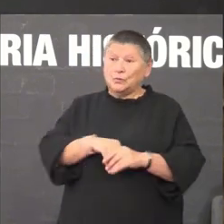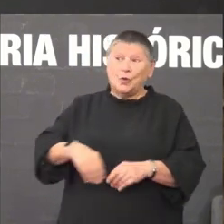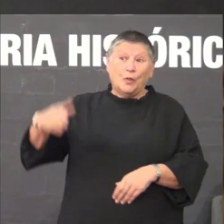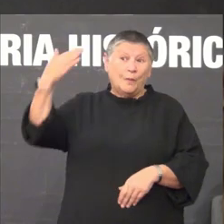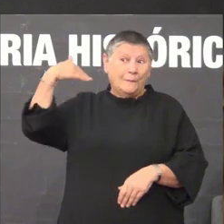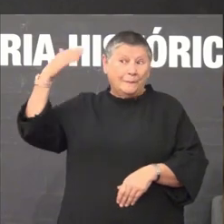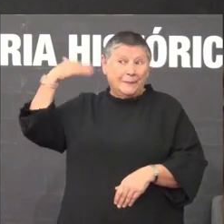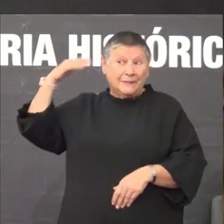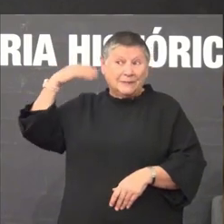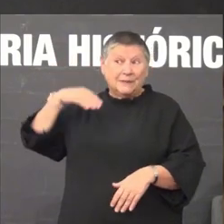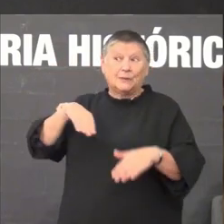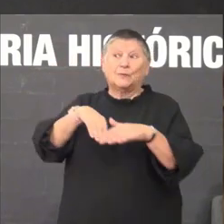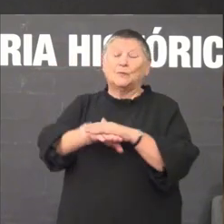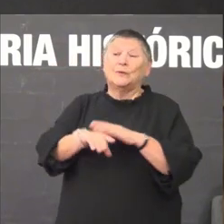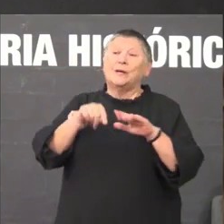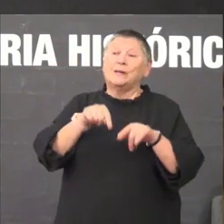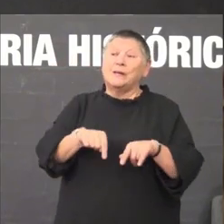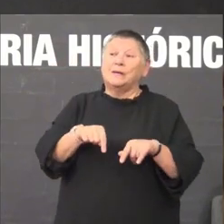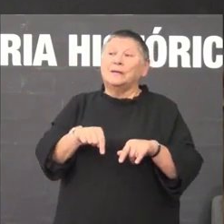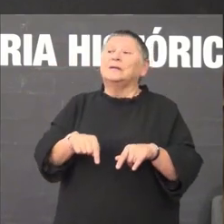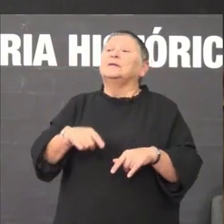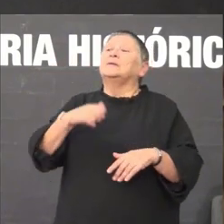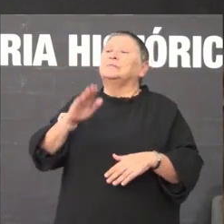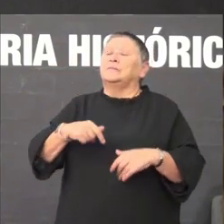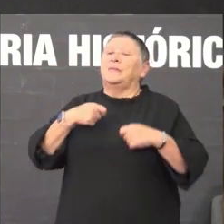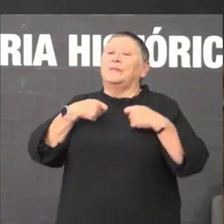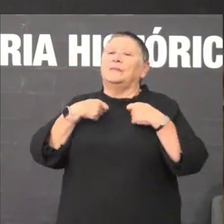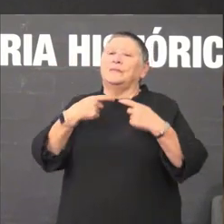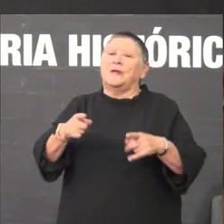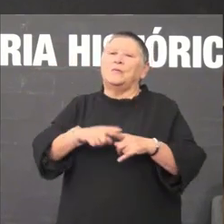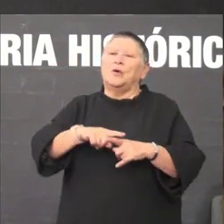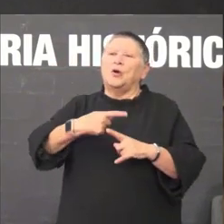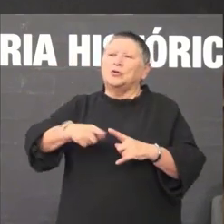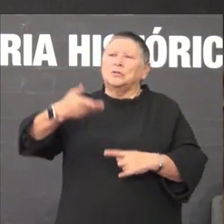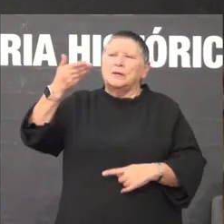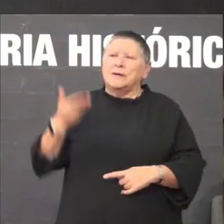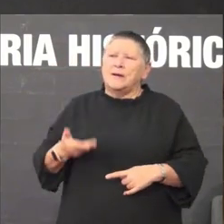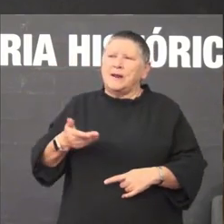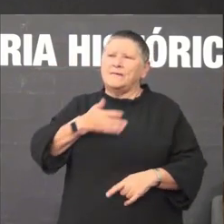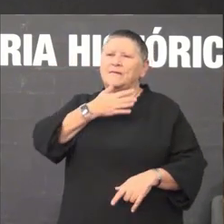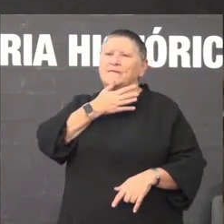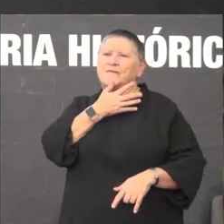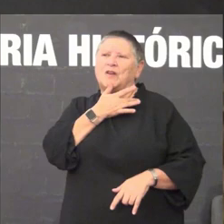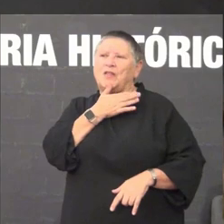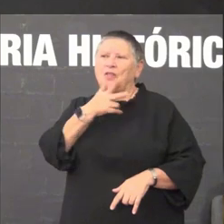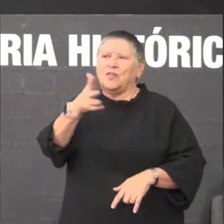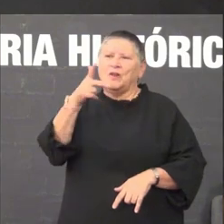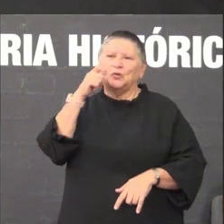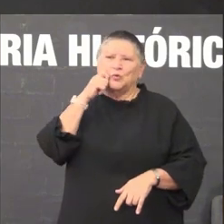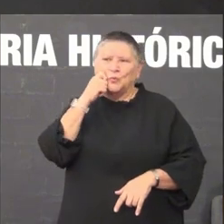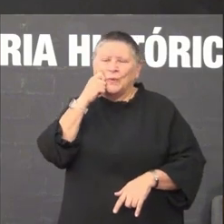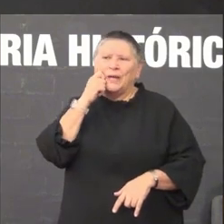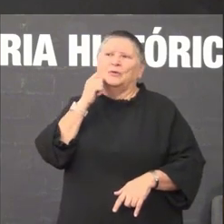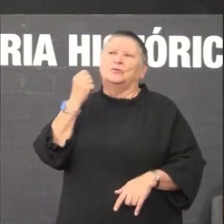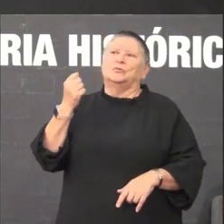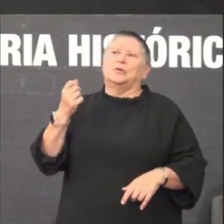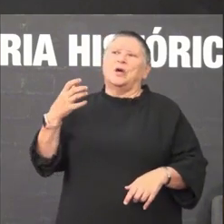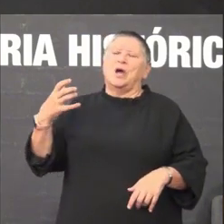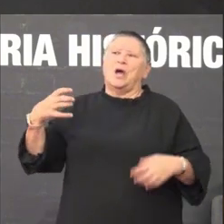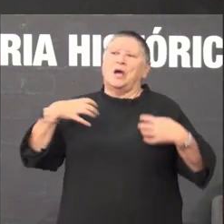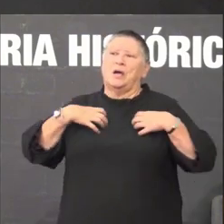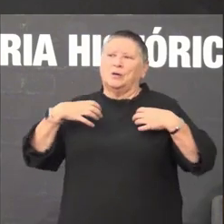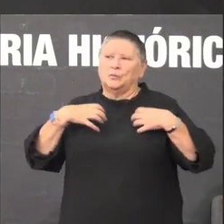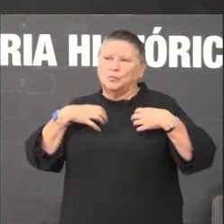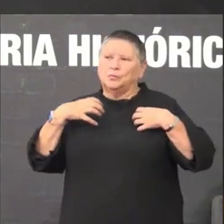de um passado que está cheio de atrocidades, de violações dos direitos humanos, propiciam a manutenção de